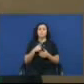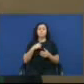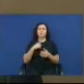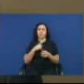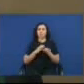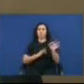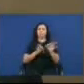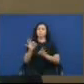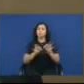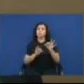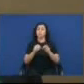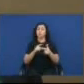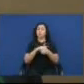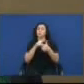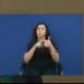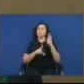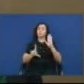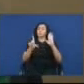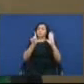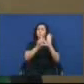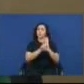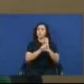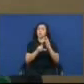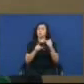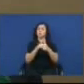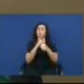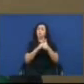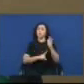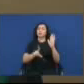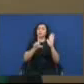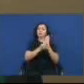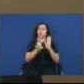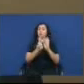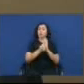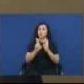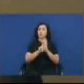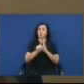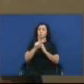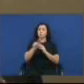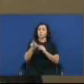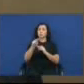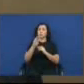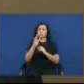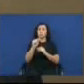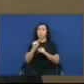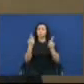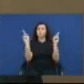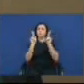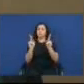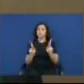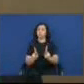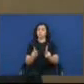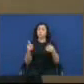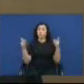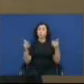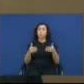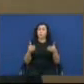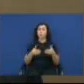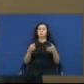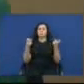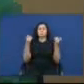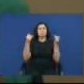um projeto, tem 2 leis em vigor. Uma que dá o nome para a gruta, que é chamada Gruta da Paz. Hoje mesmo eu